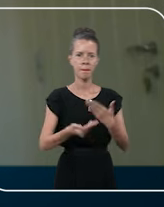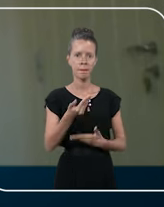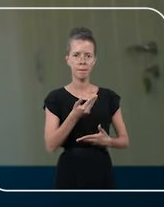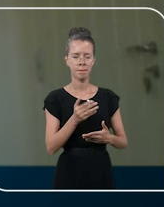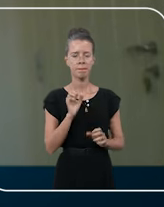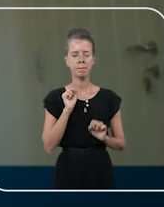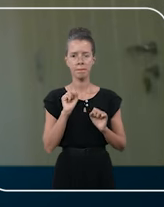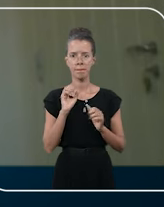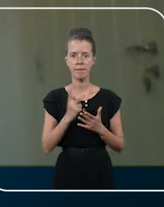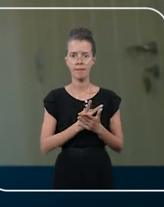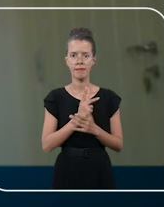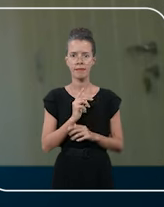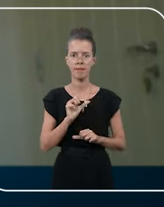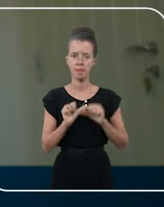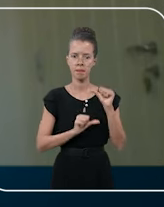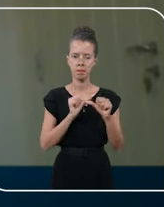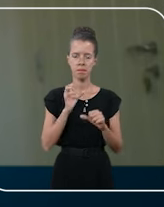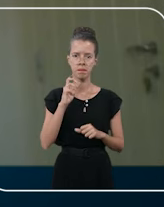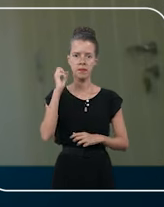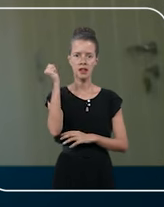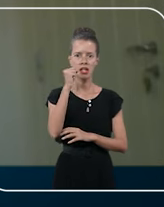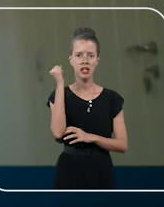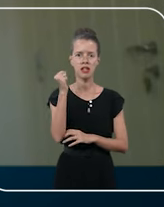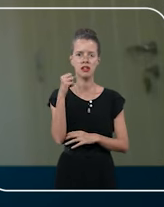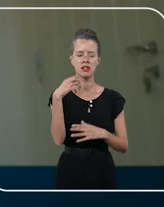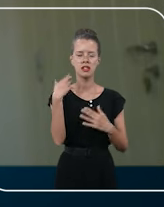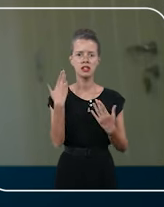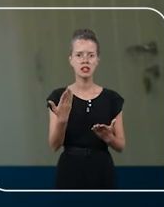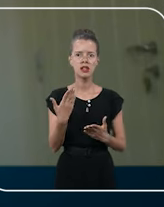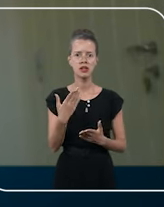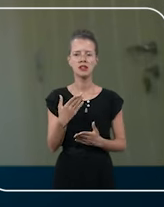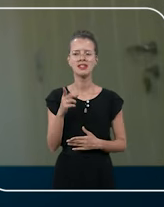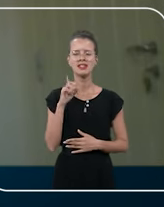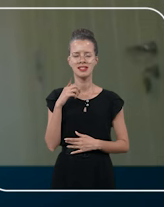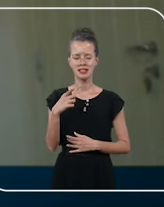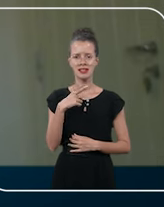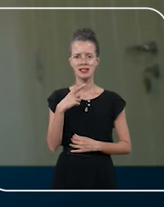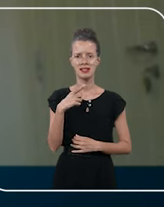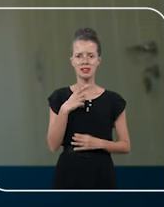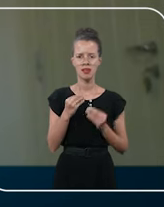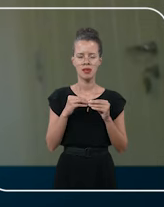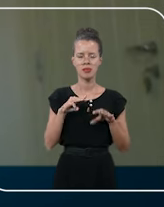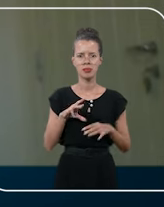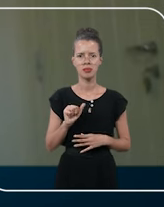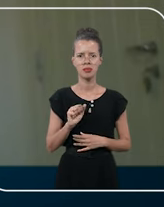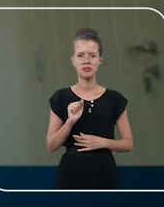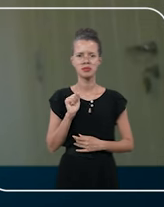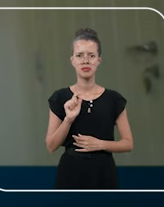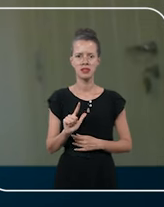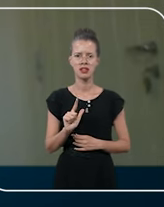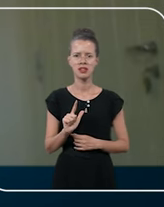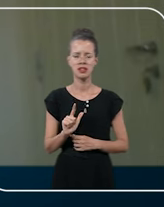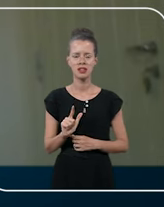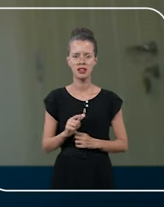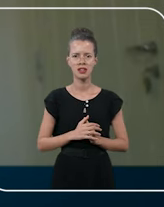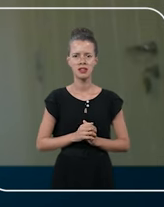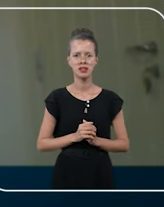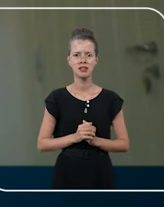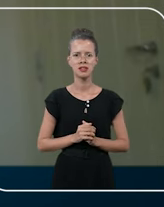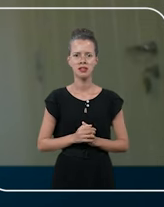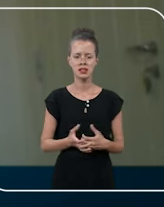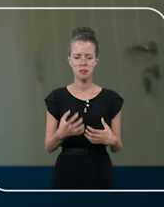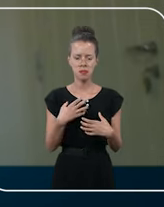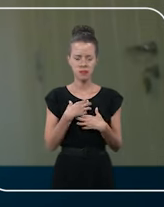houve um dano moral ali, houve um dano que atingiu a próprio íntimo, né, da pessoa, a